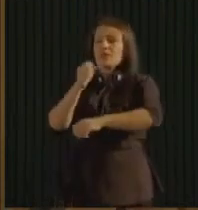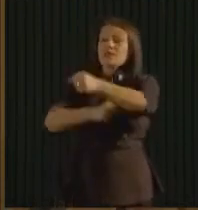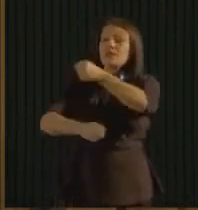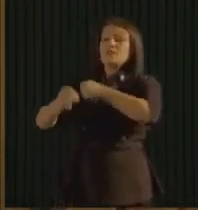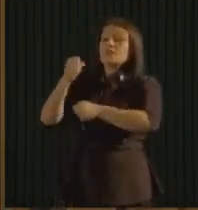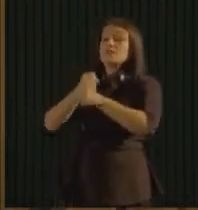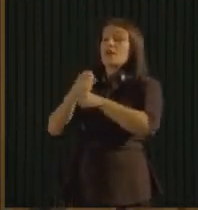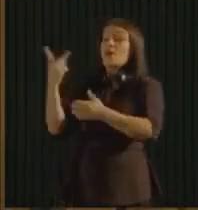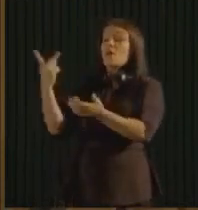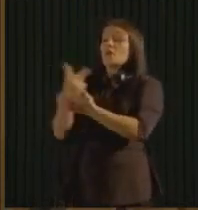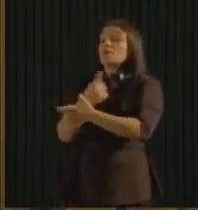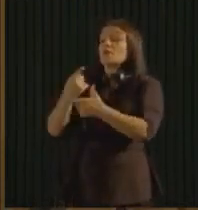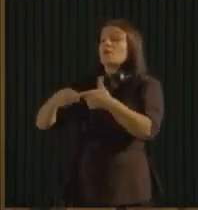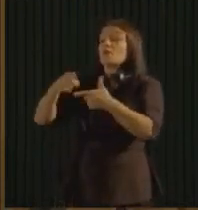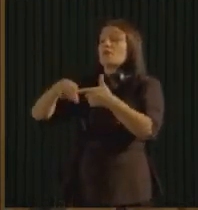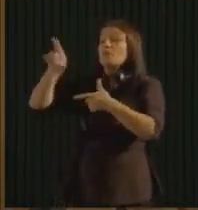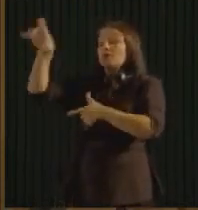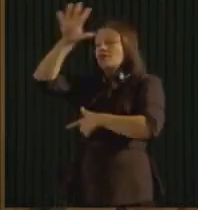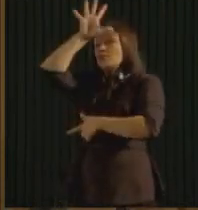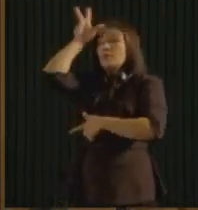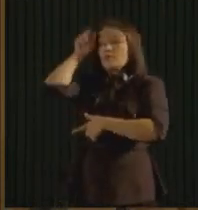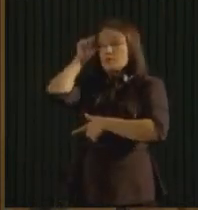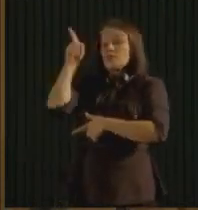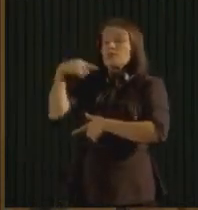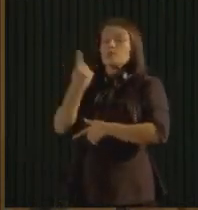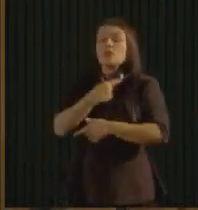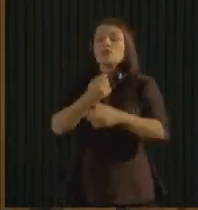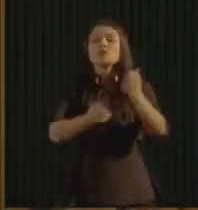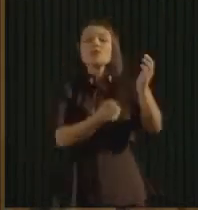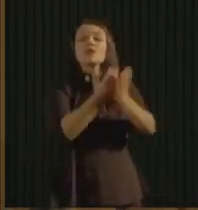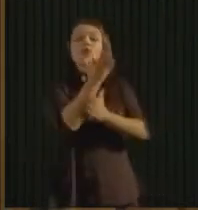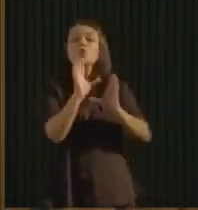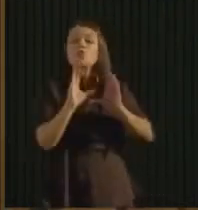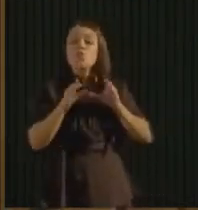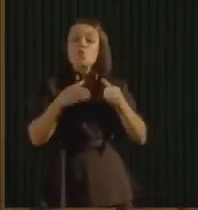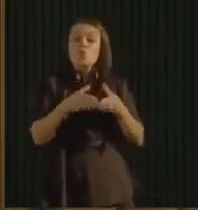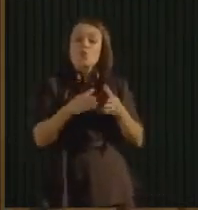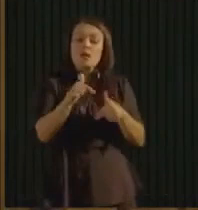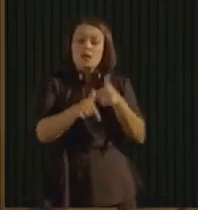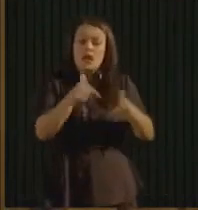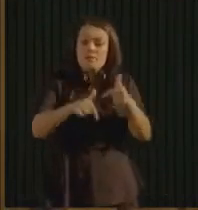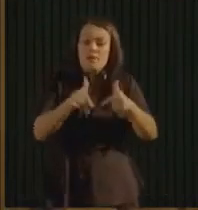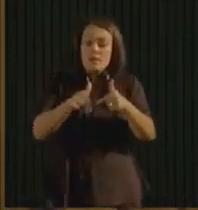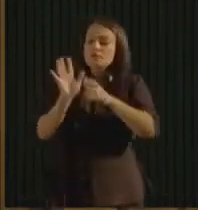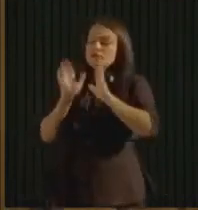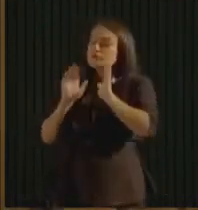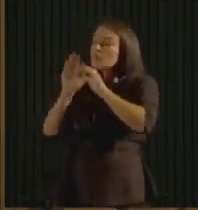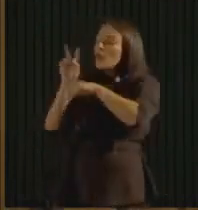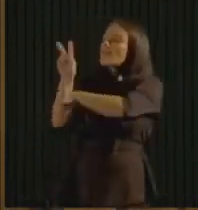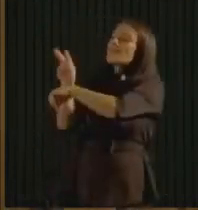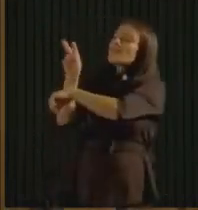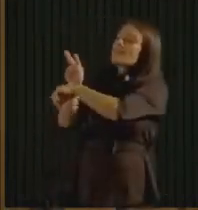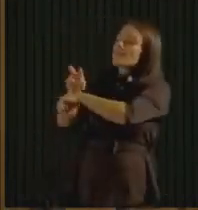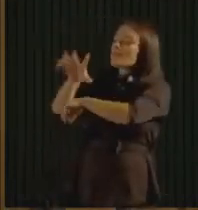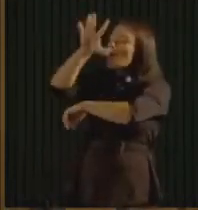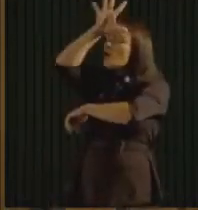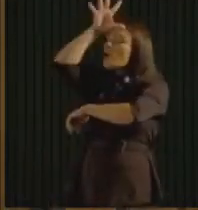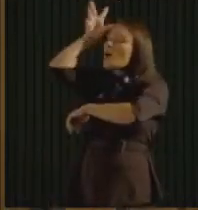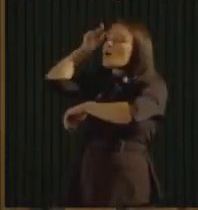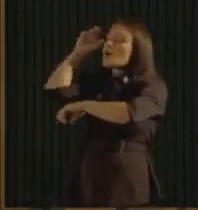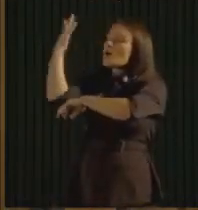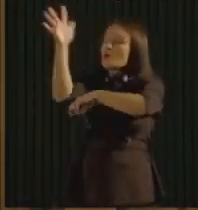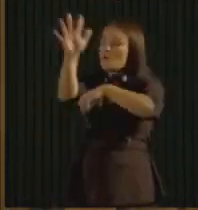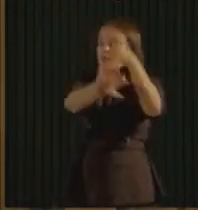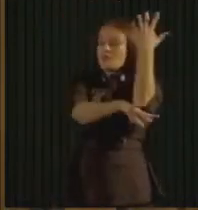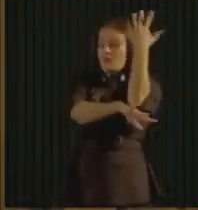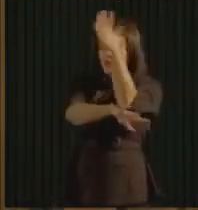nós constituímos um grupo, um GT da Amazônia, e esse GT tem um subgrupo que é de resíduos sólidos, porque